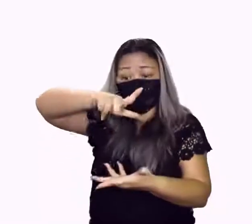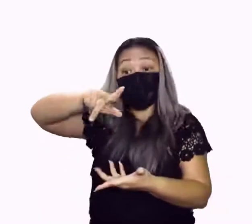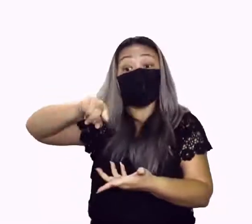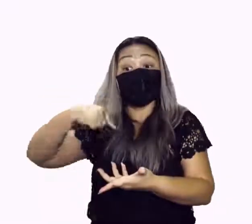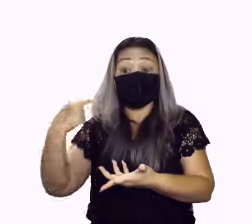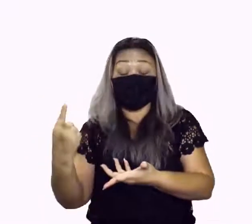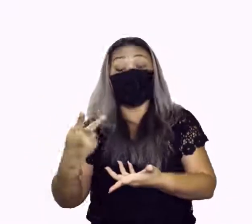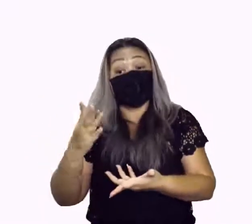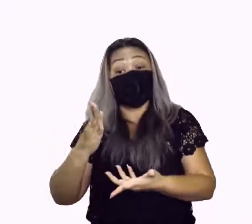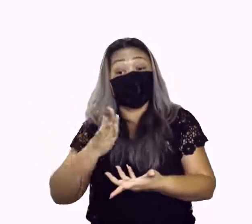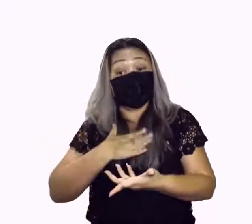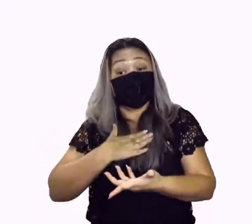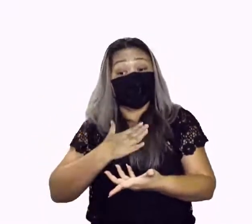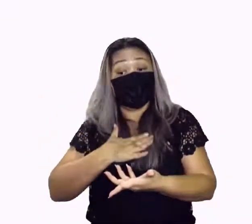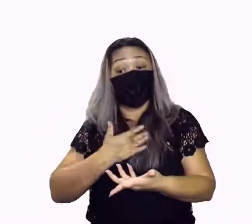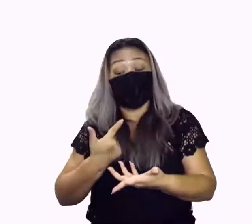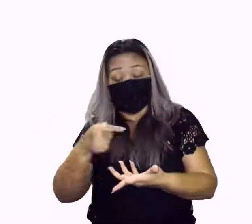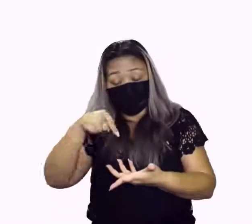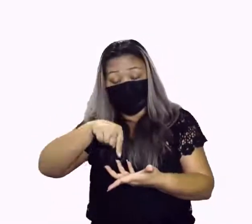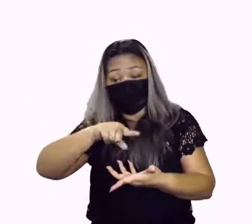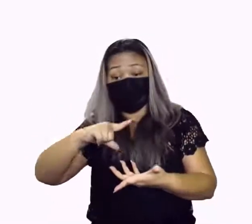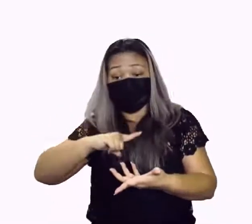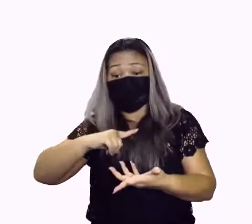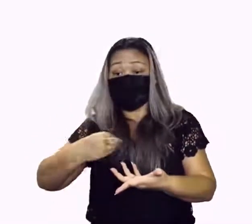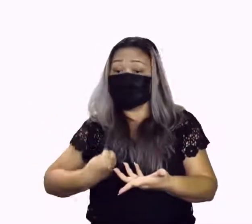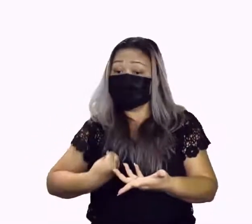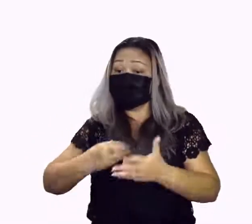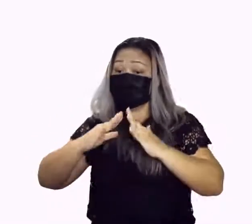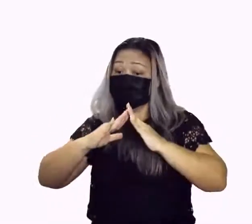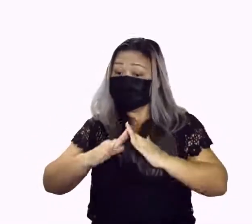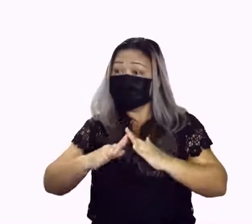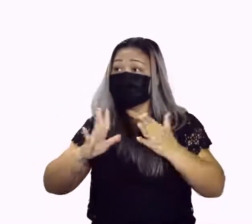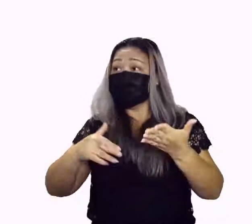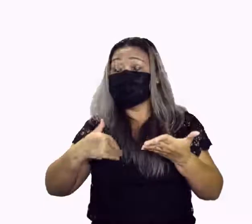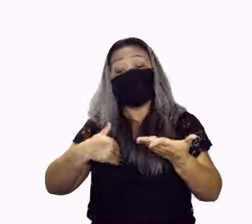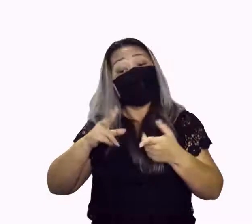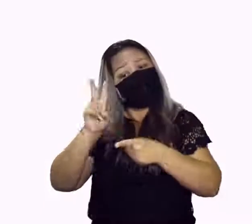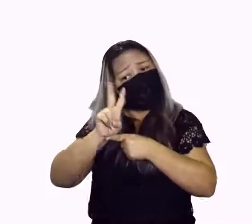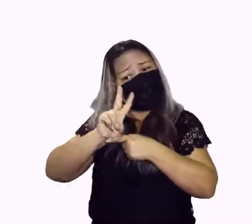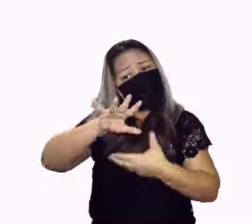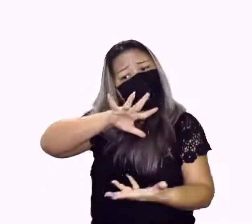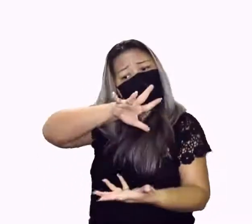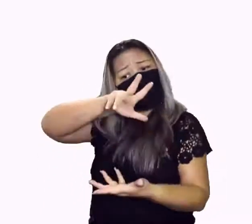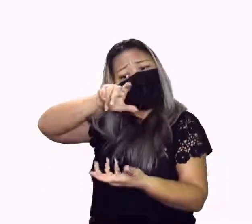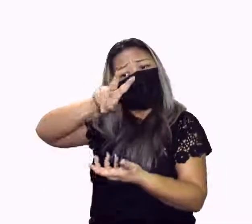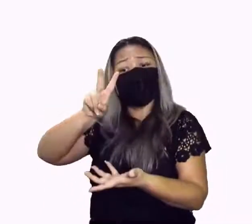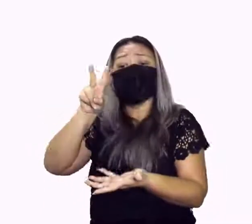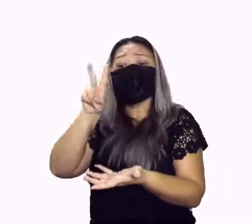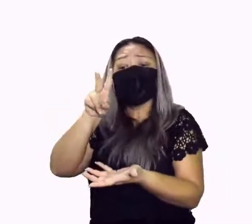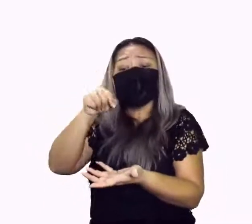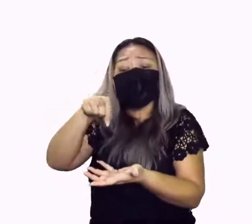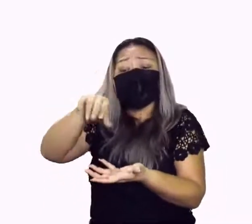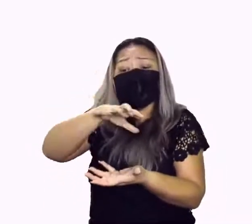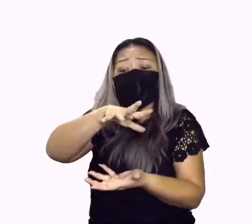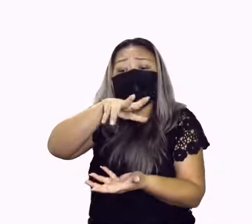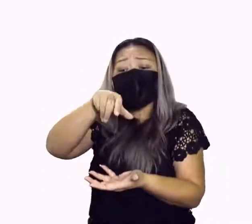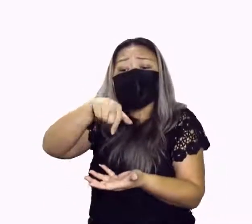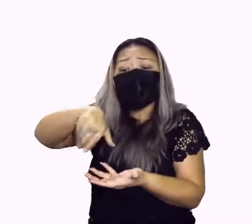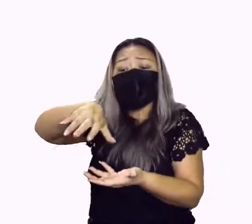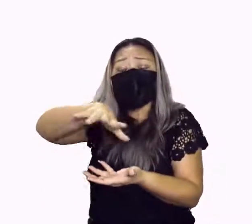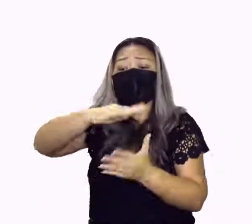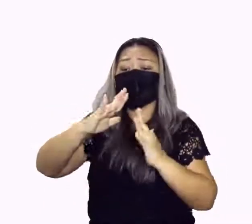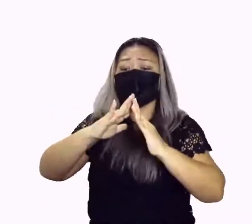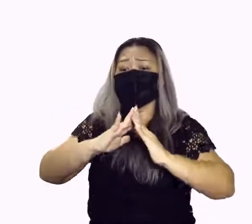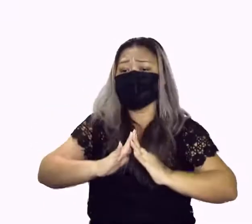é o único lugar que nós temos para habitar até o momento. Eu tenho que cuidar. Se eu não cuidar, por exemplo, do meu habitat, da